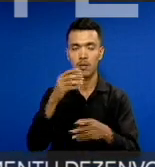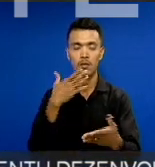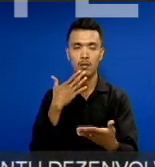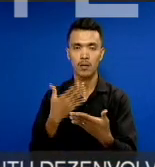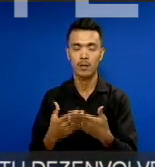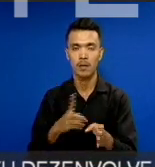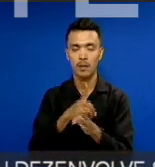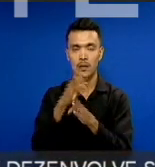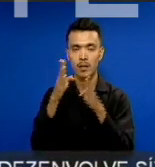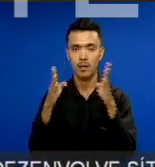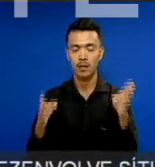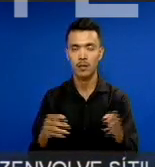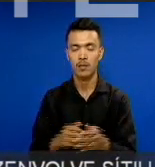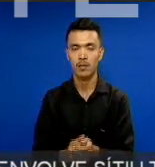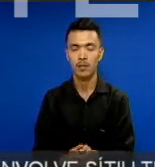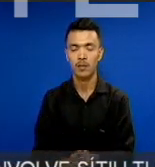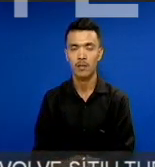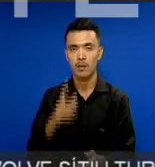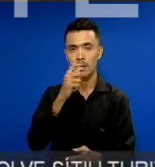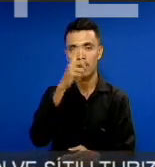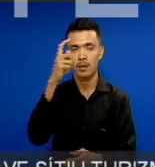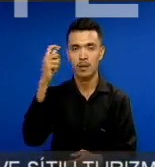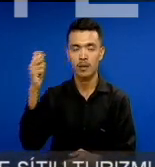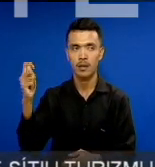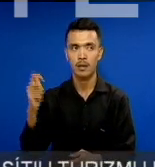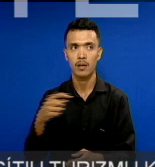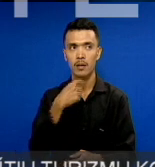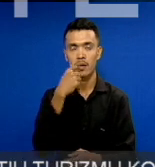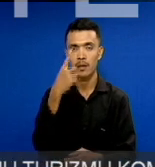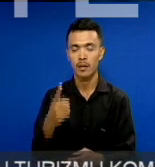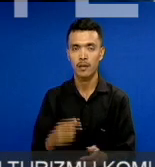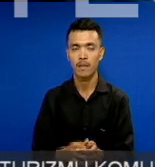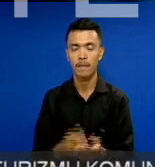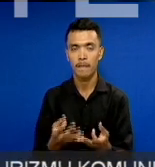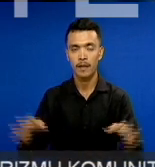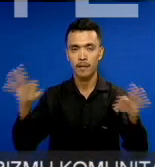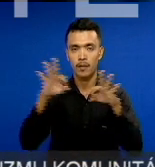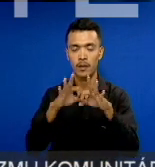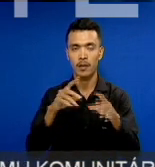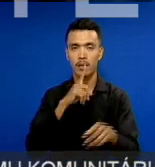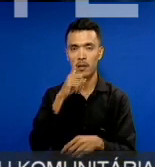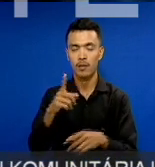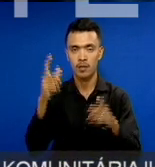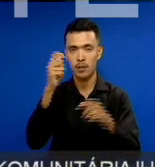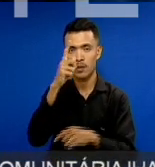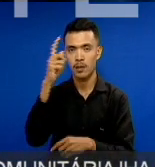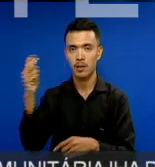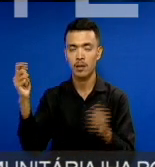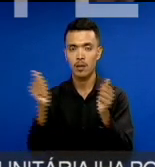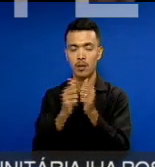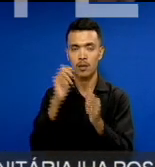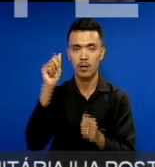Diretor jurídico no relação institucional Timor Telecom, Manuel Cárceres, considera importante teve Timor Telecom, Autoridade de